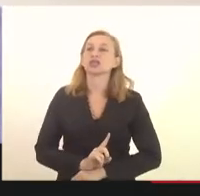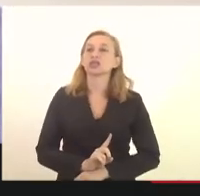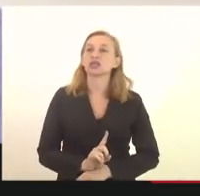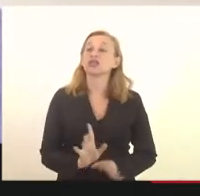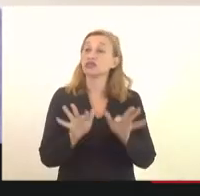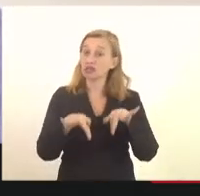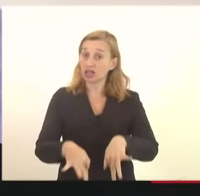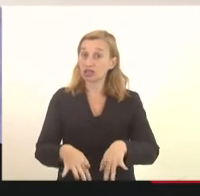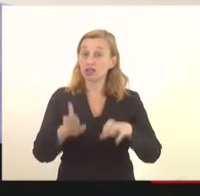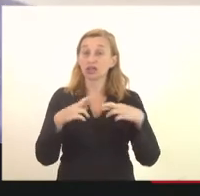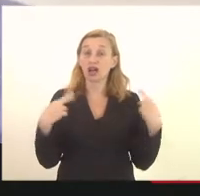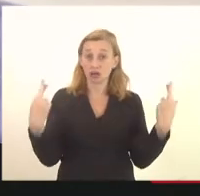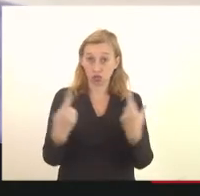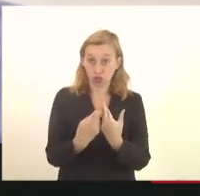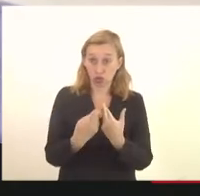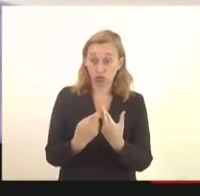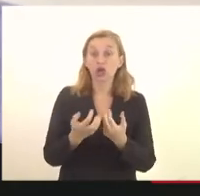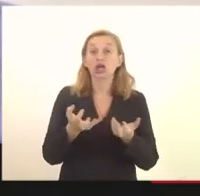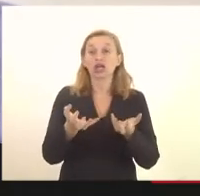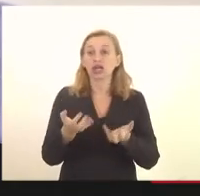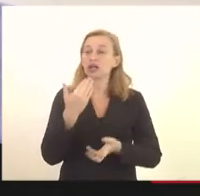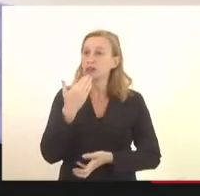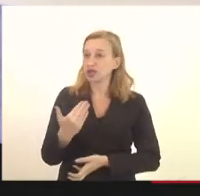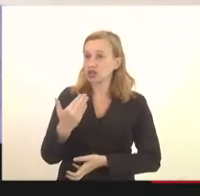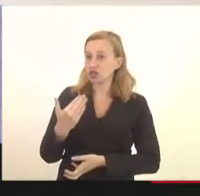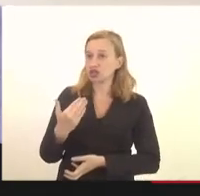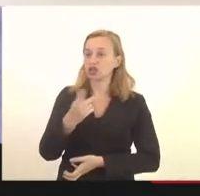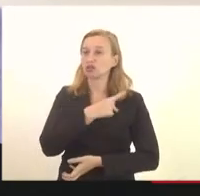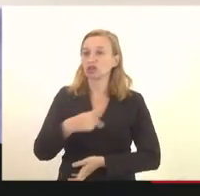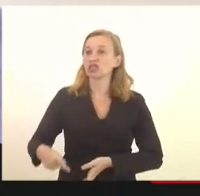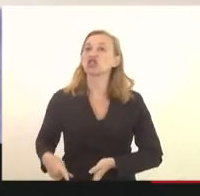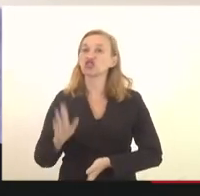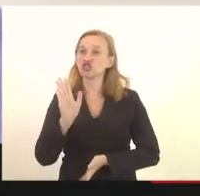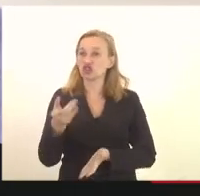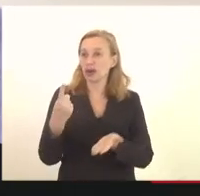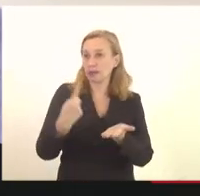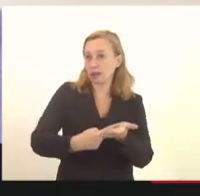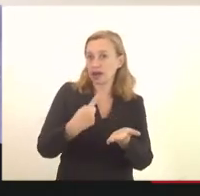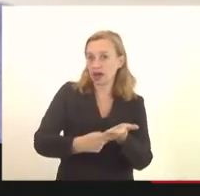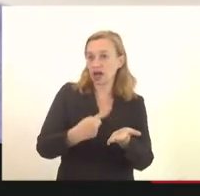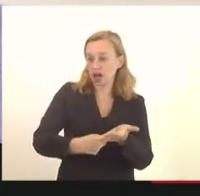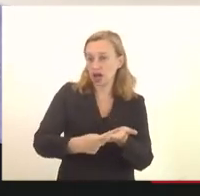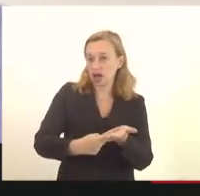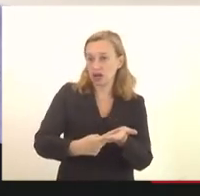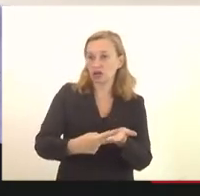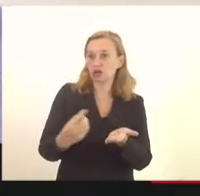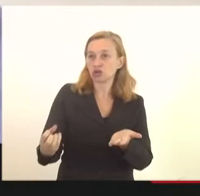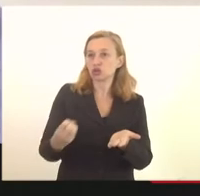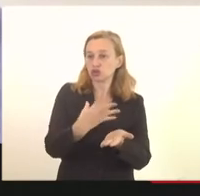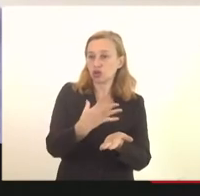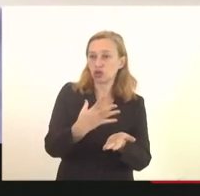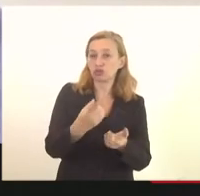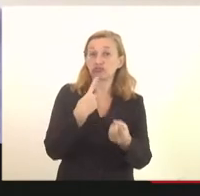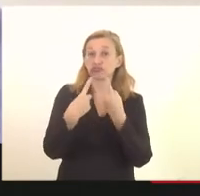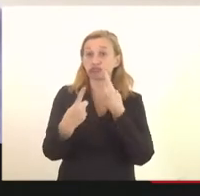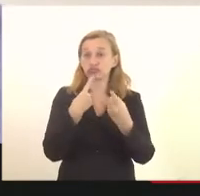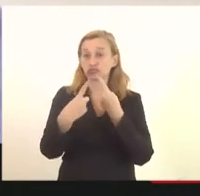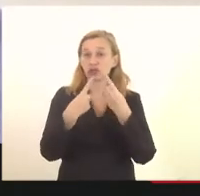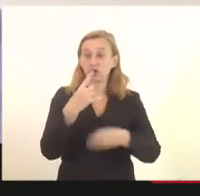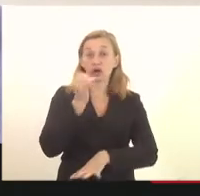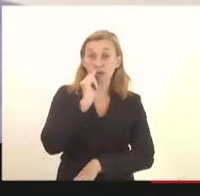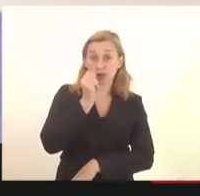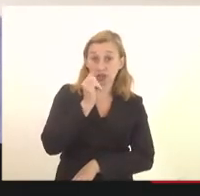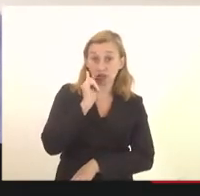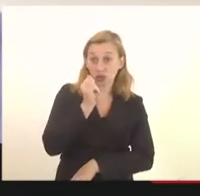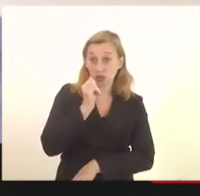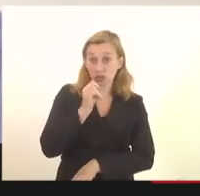terminando essa reunião, queria solicitar a Vossa Excelência já marcarmos a nossa prévia para uma apresentação e um debate do relatório prévio,